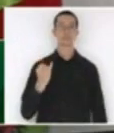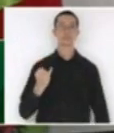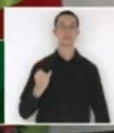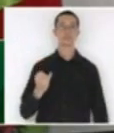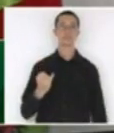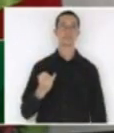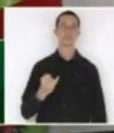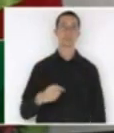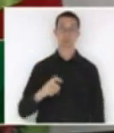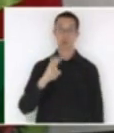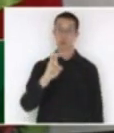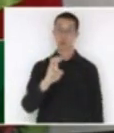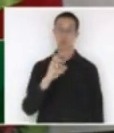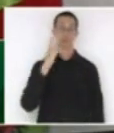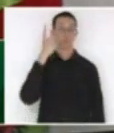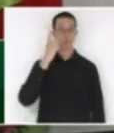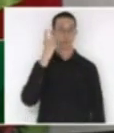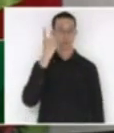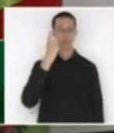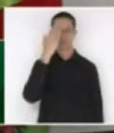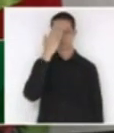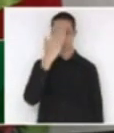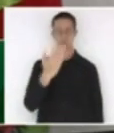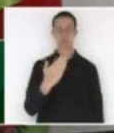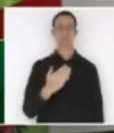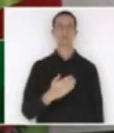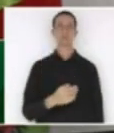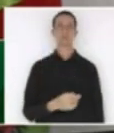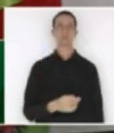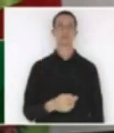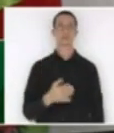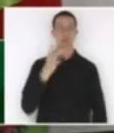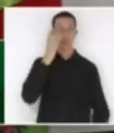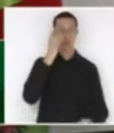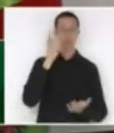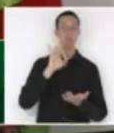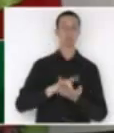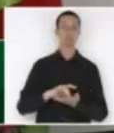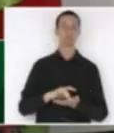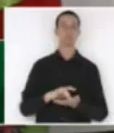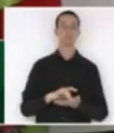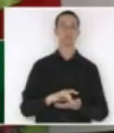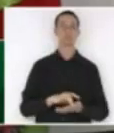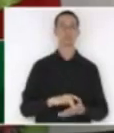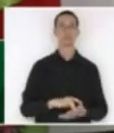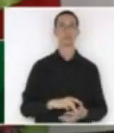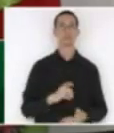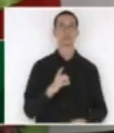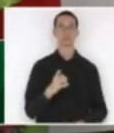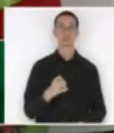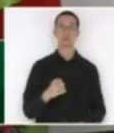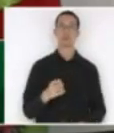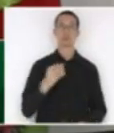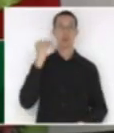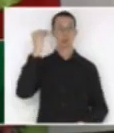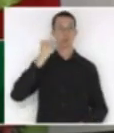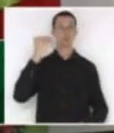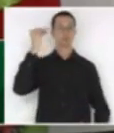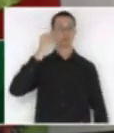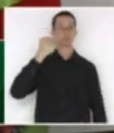cinco deputados aqui, o nosso reconhecimento a esta rica experiência